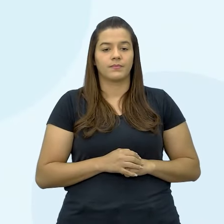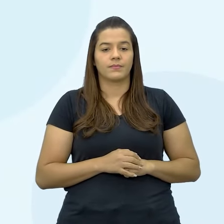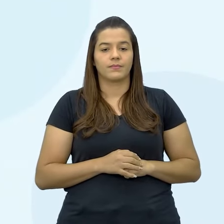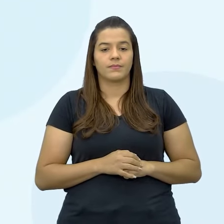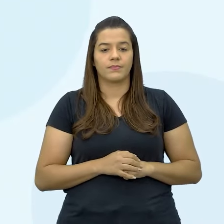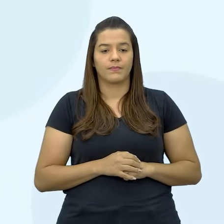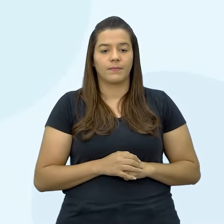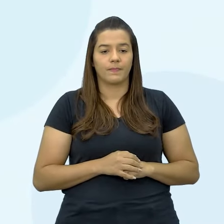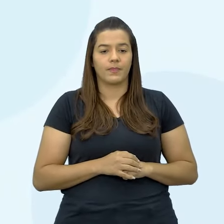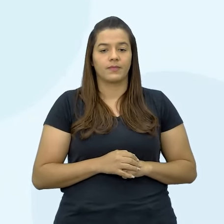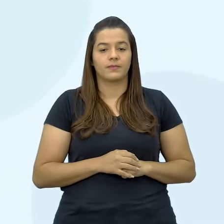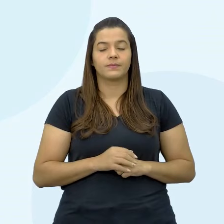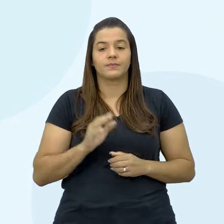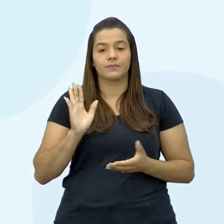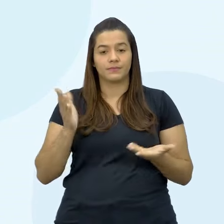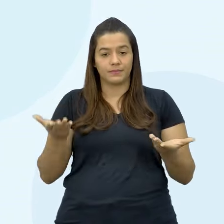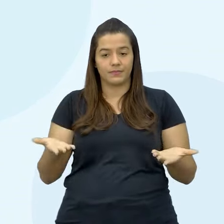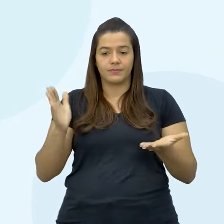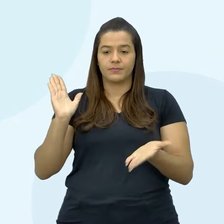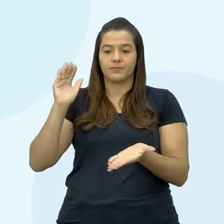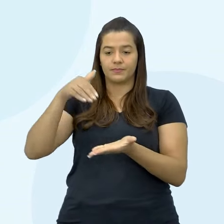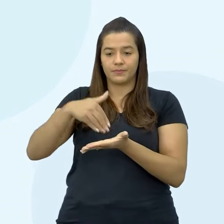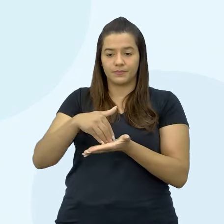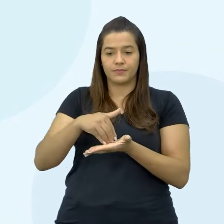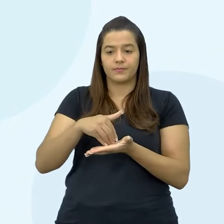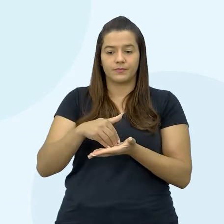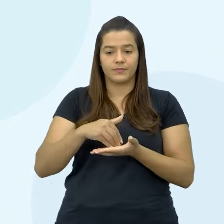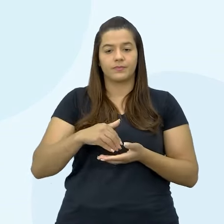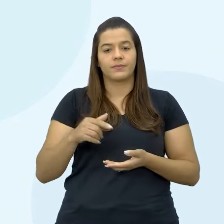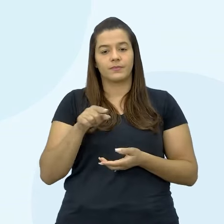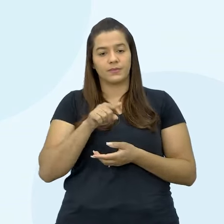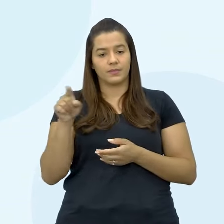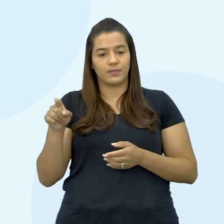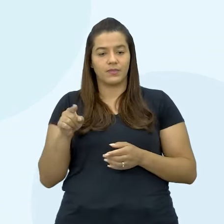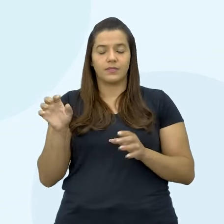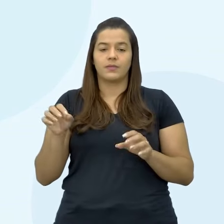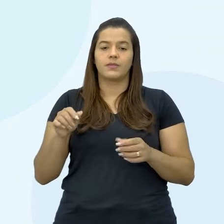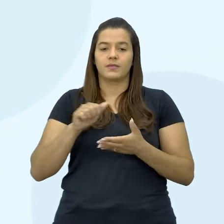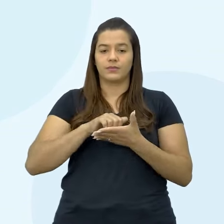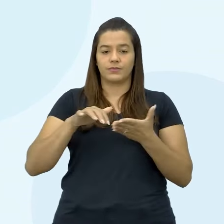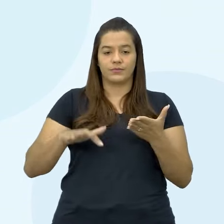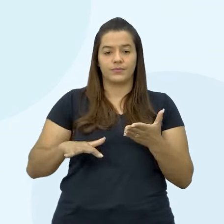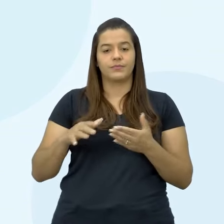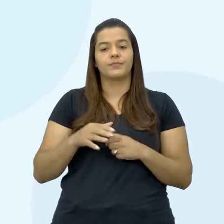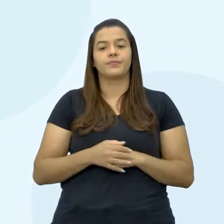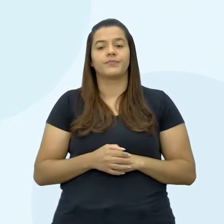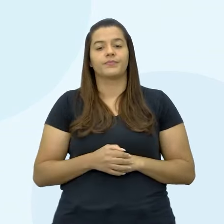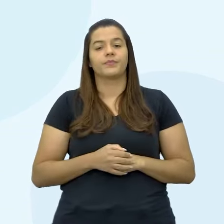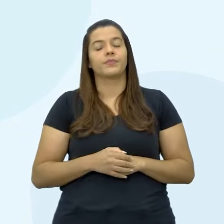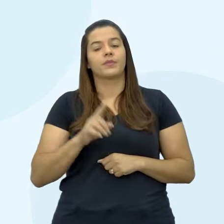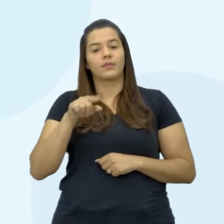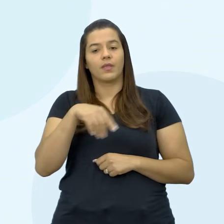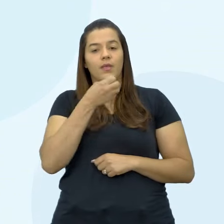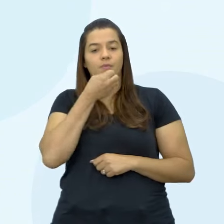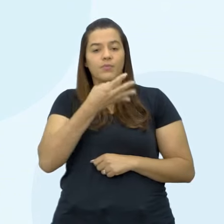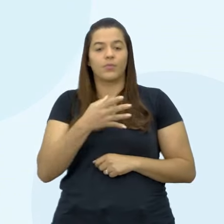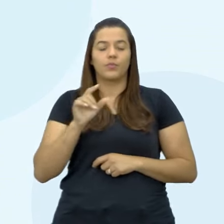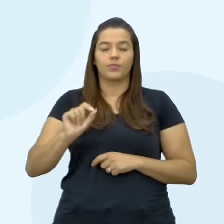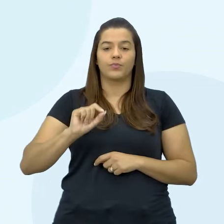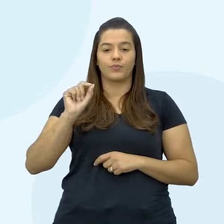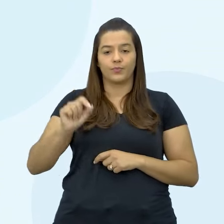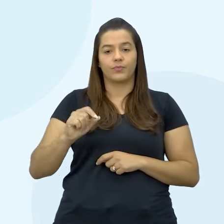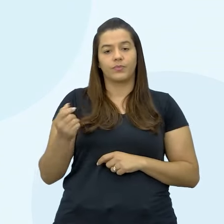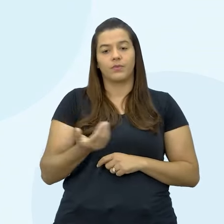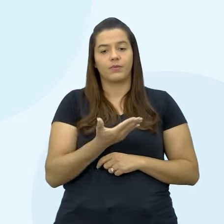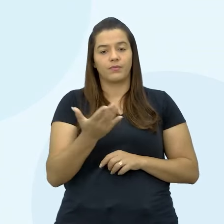só. Para finalizar essa tarefa, né, o que é interessante? Trazer